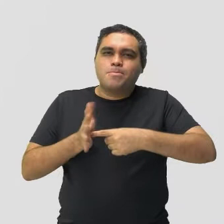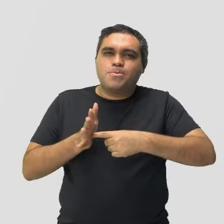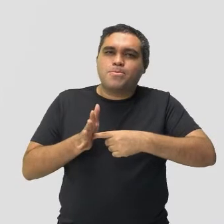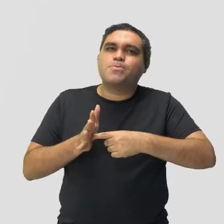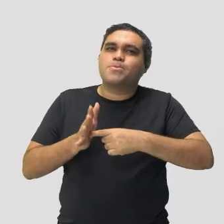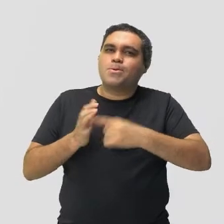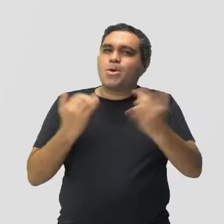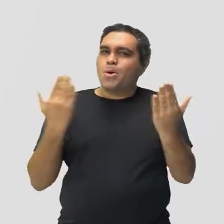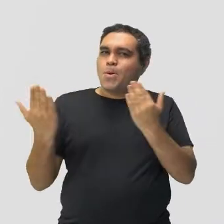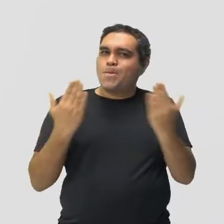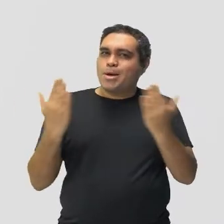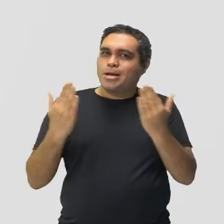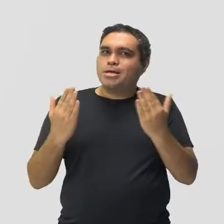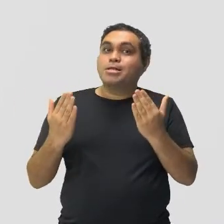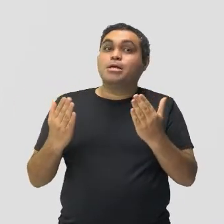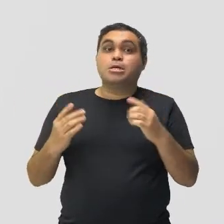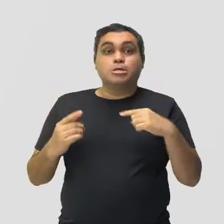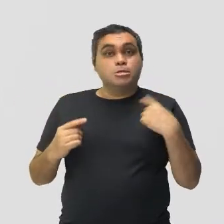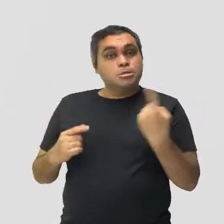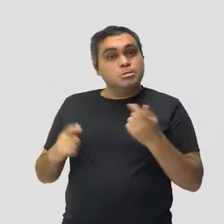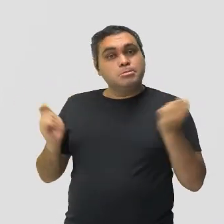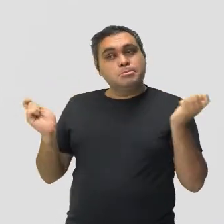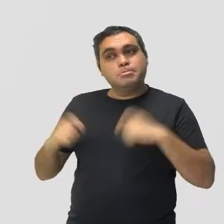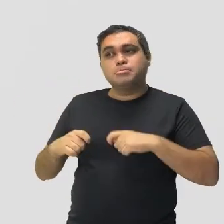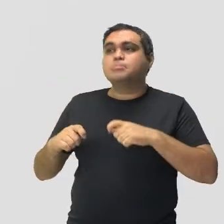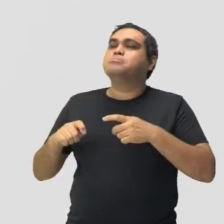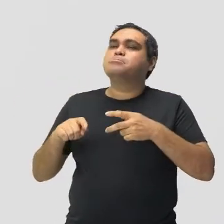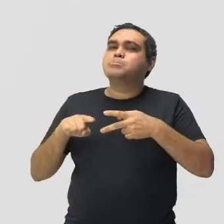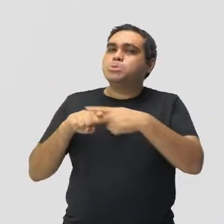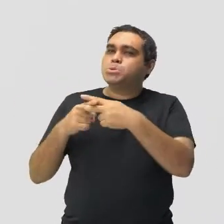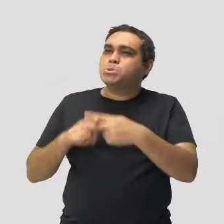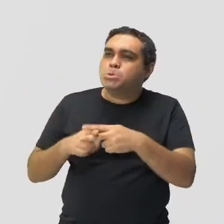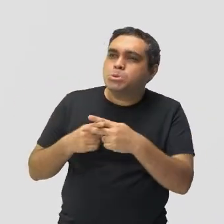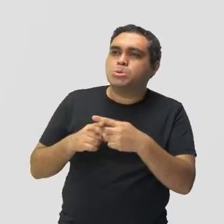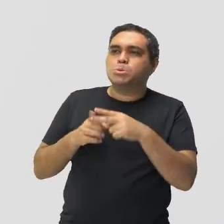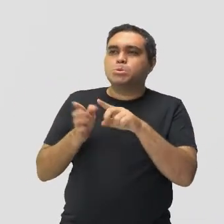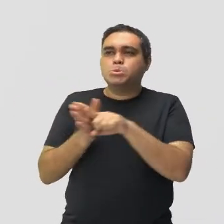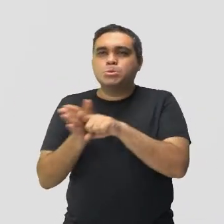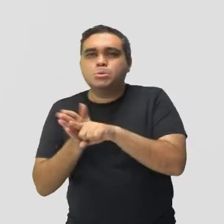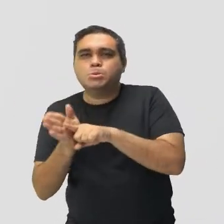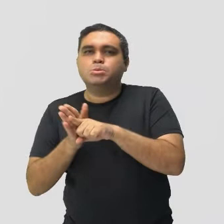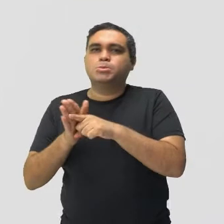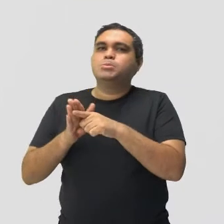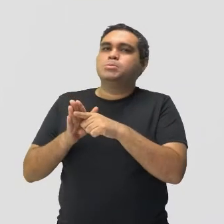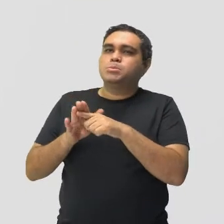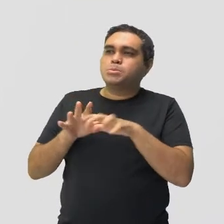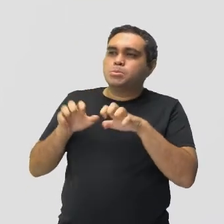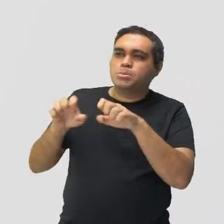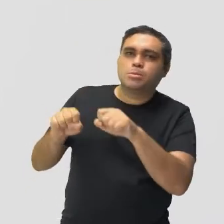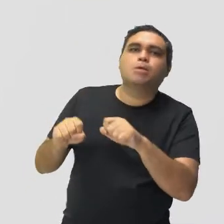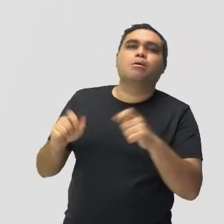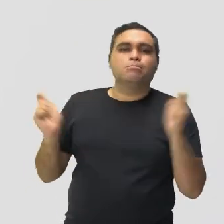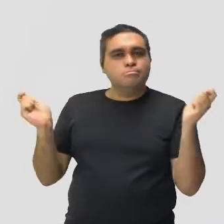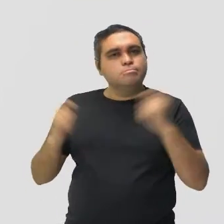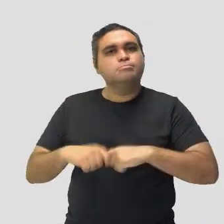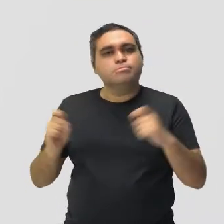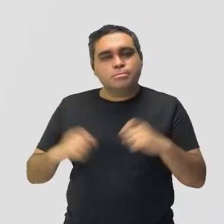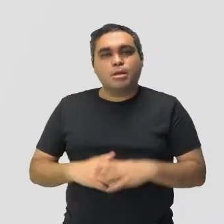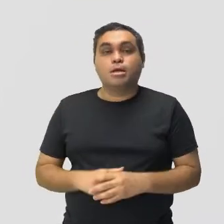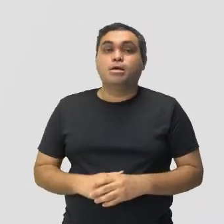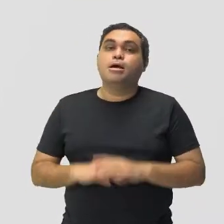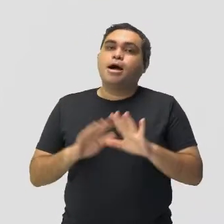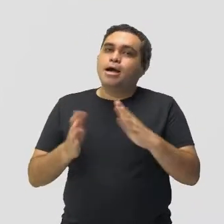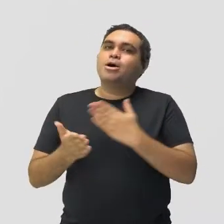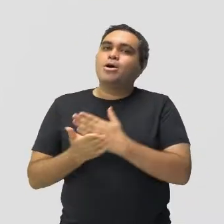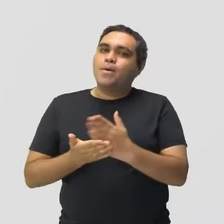que ela pode ser mexida. Ela pode ser estudada Então, foi aí que começou o